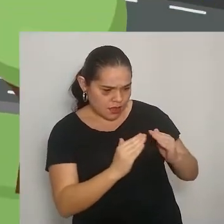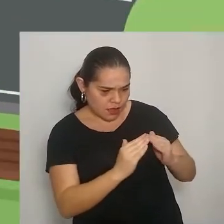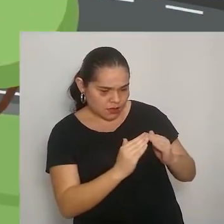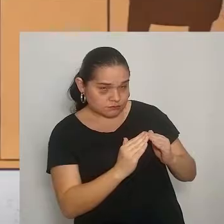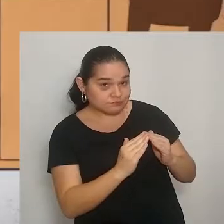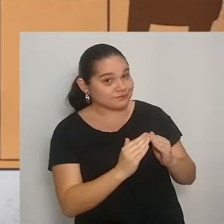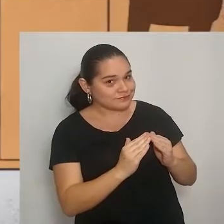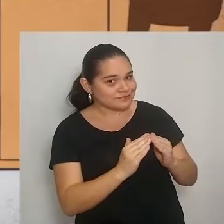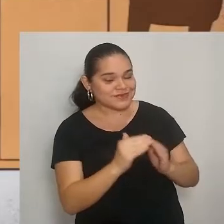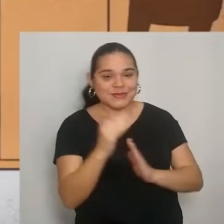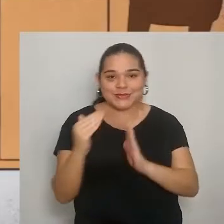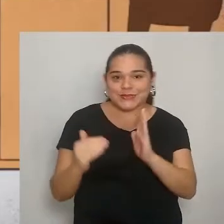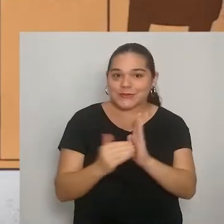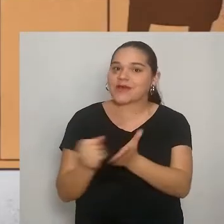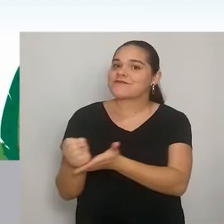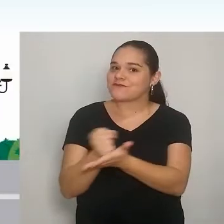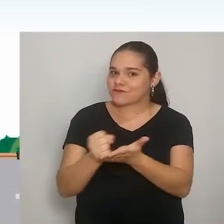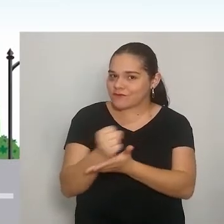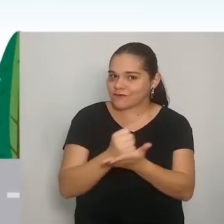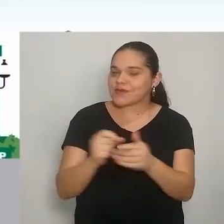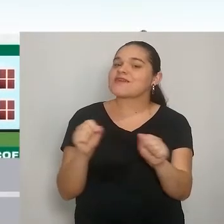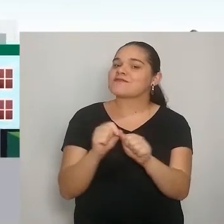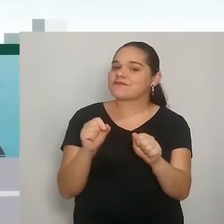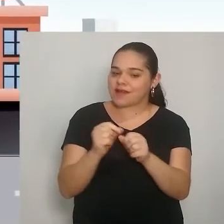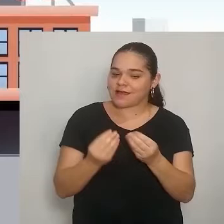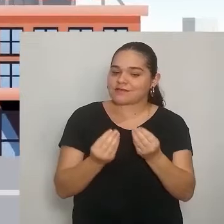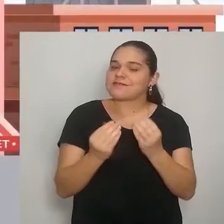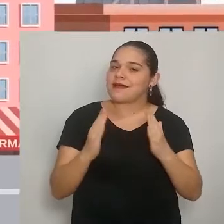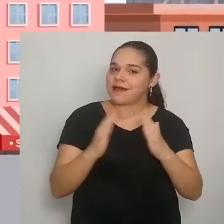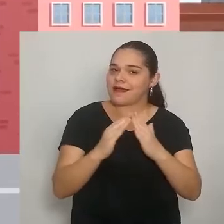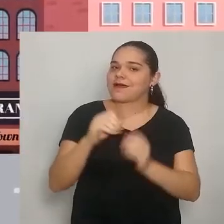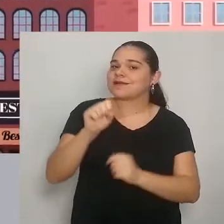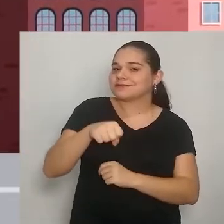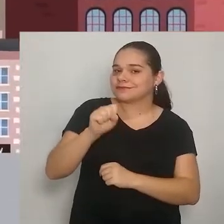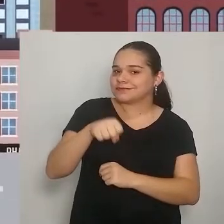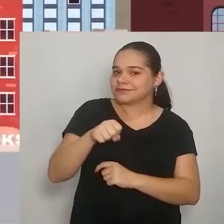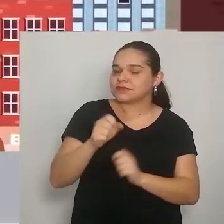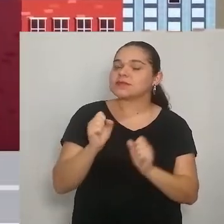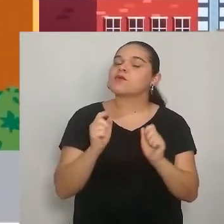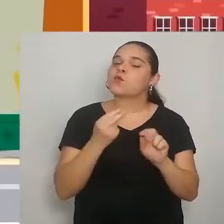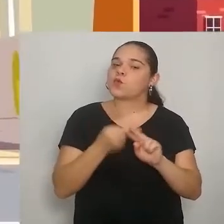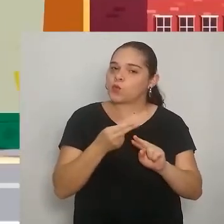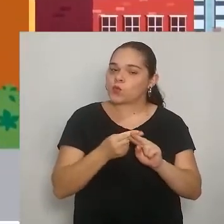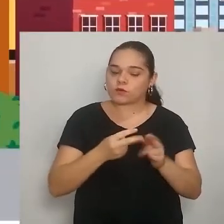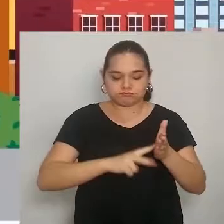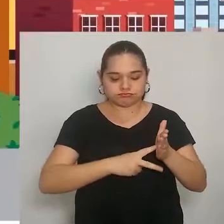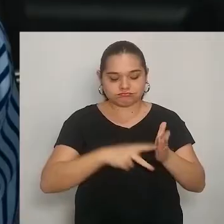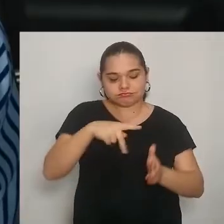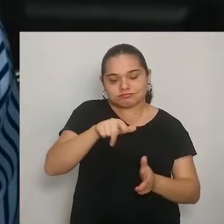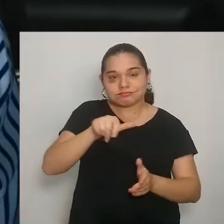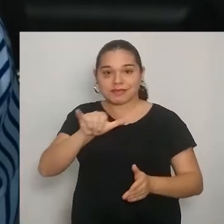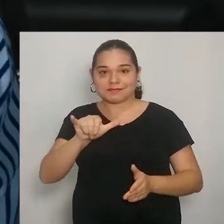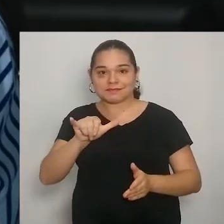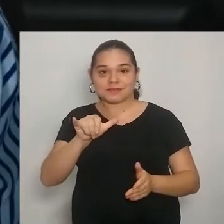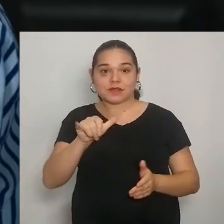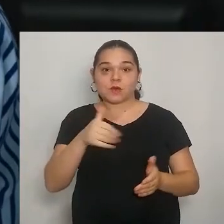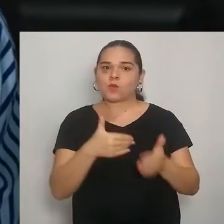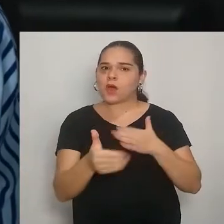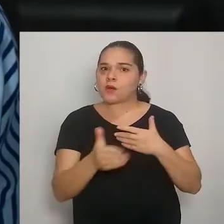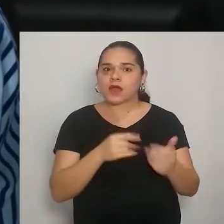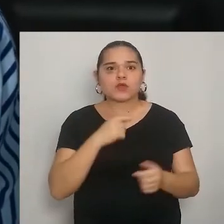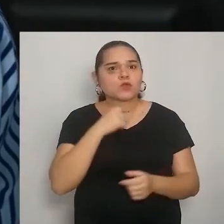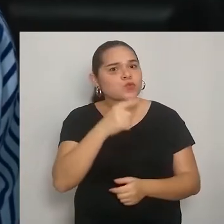entrega delivery. Todas as farmácias da rede fazem entrega e estão habilitadas para o uso do SMC Pay. Qualquer